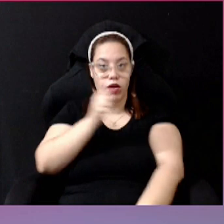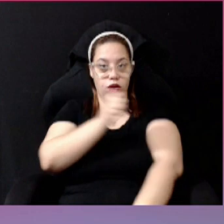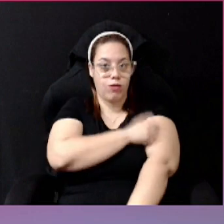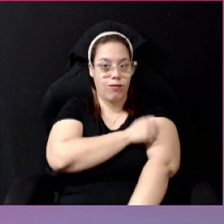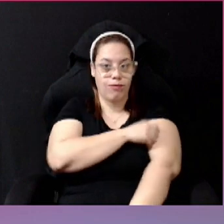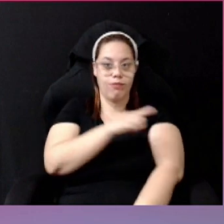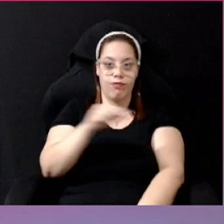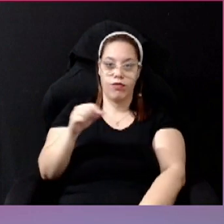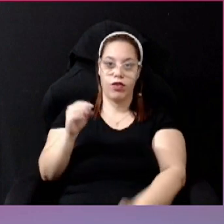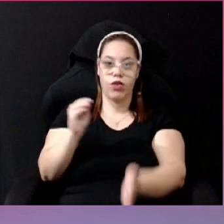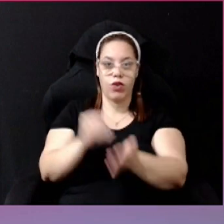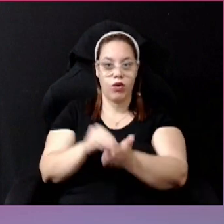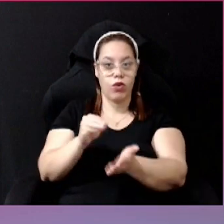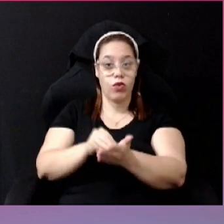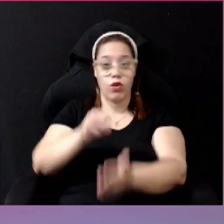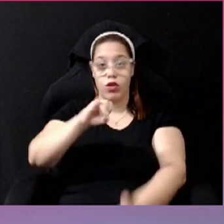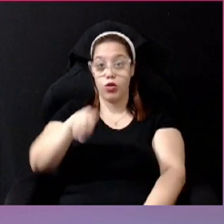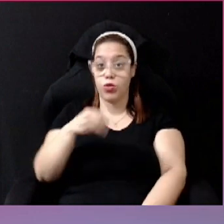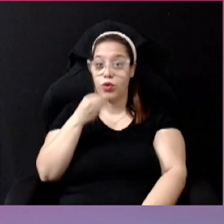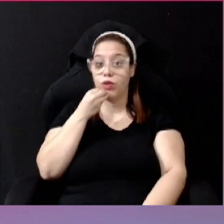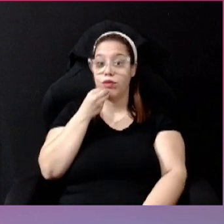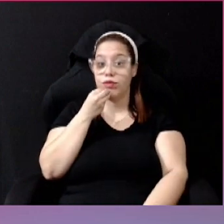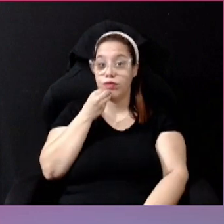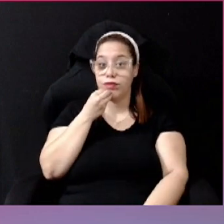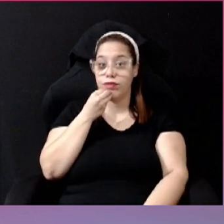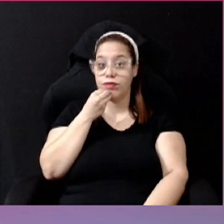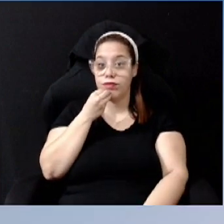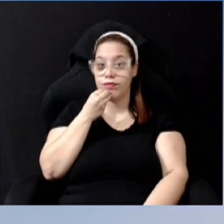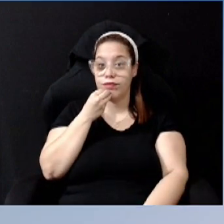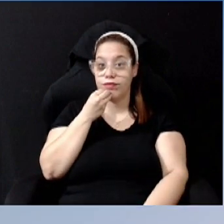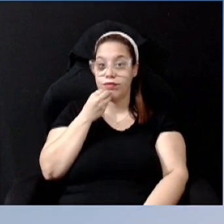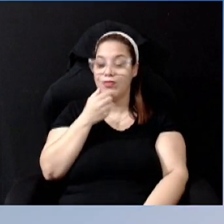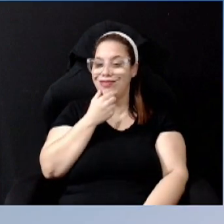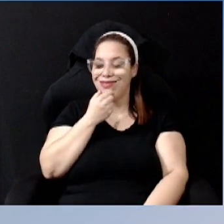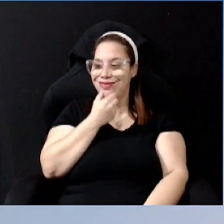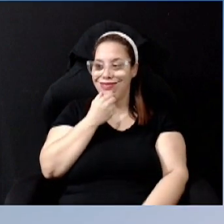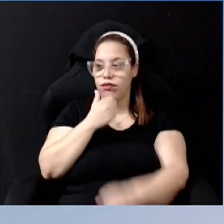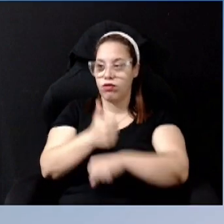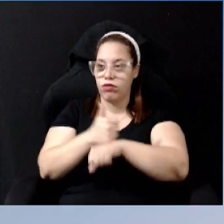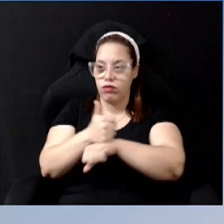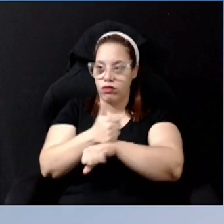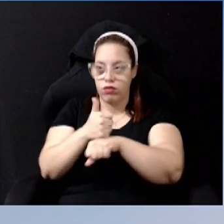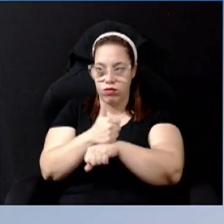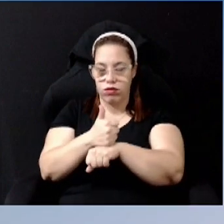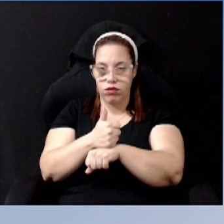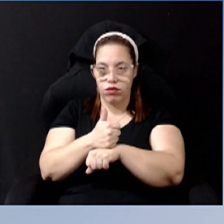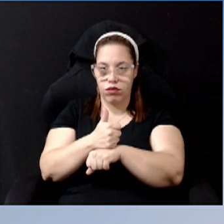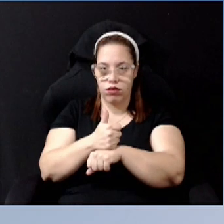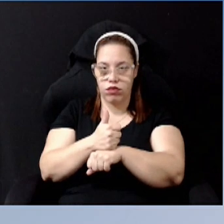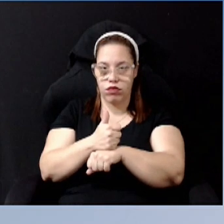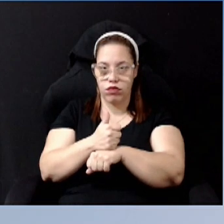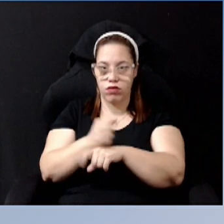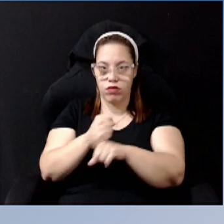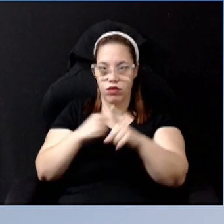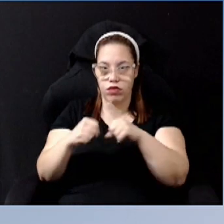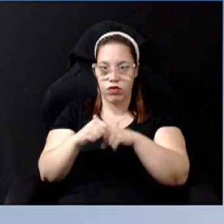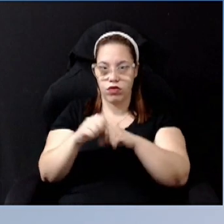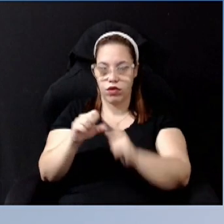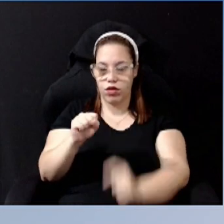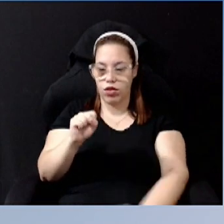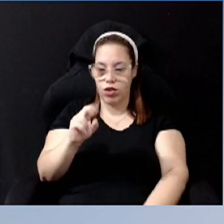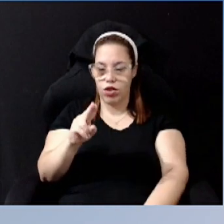de oportunidade, ele tem o inglês, a formação profissional, as habilidades, as soft skills, que o mercado